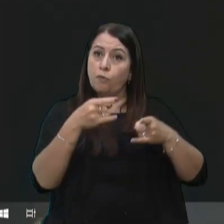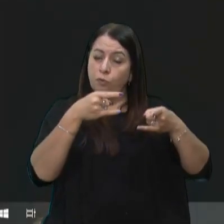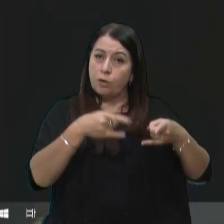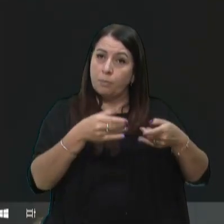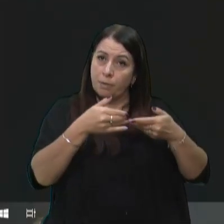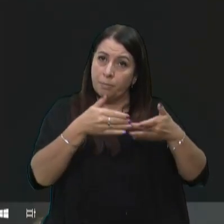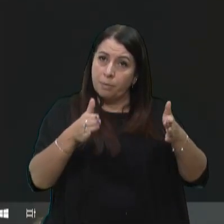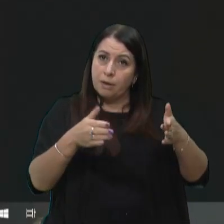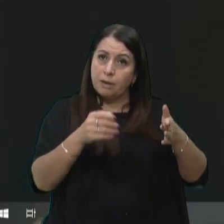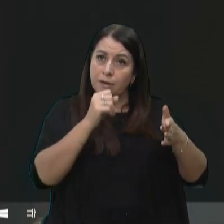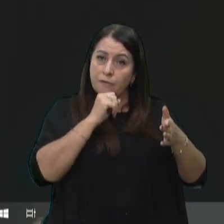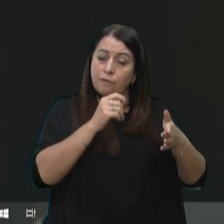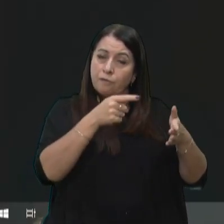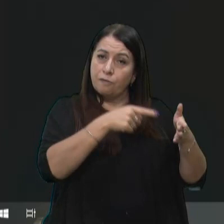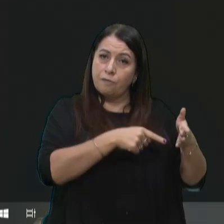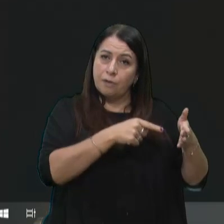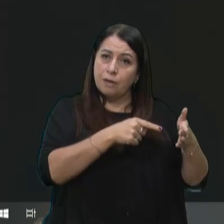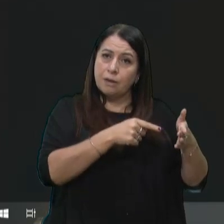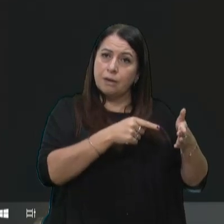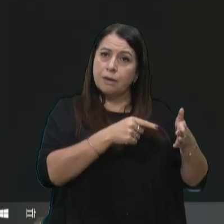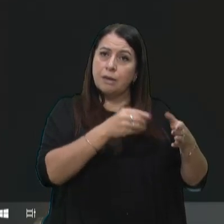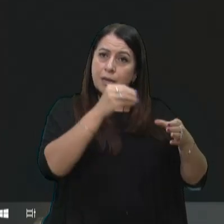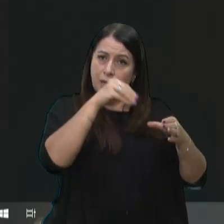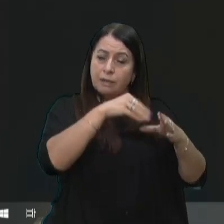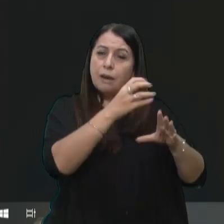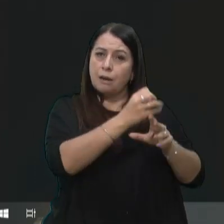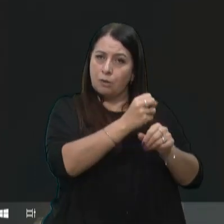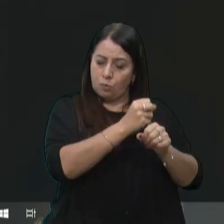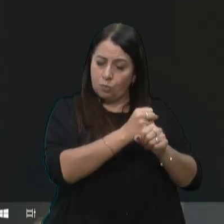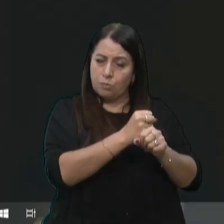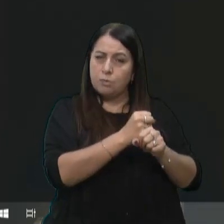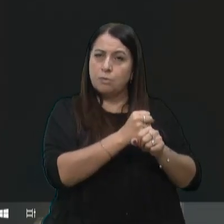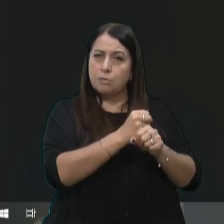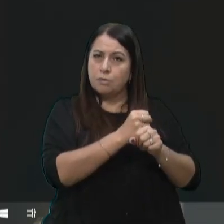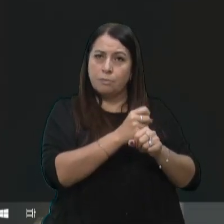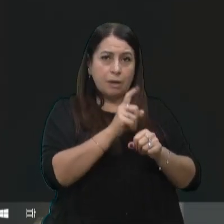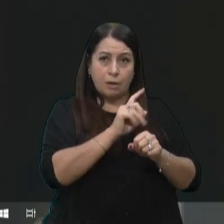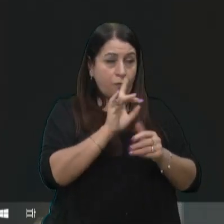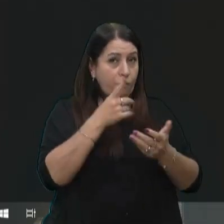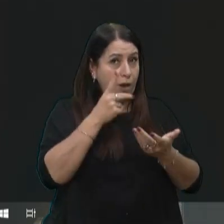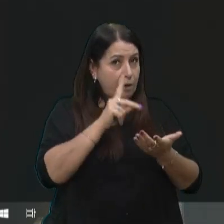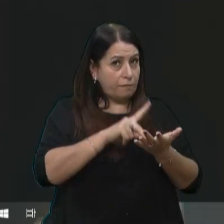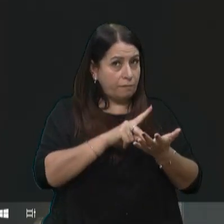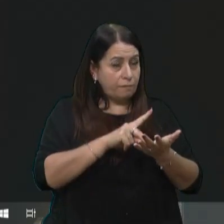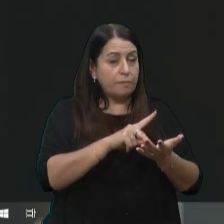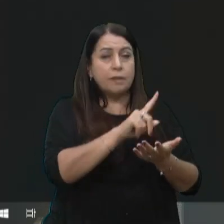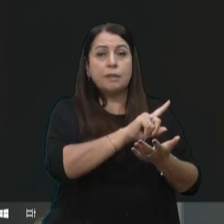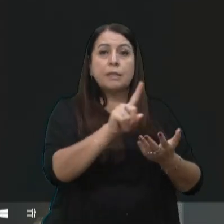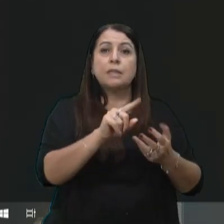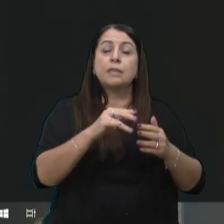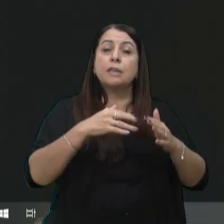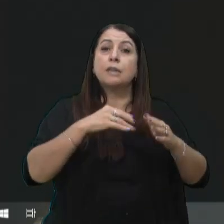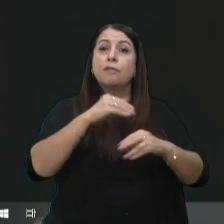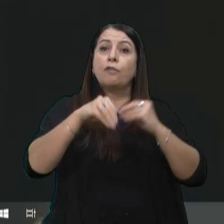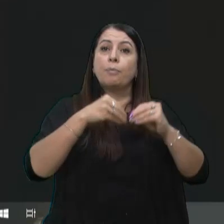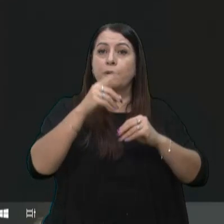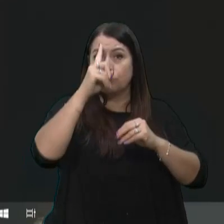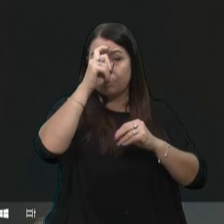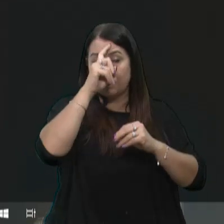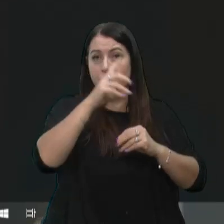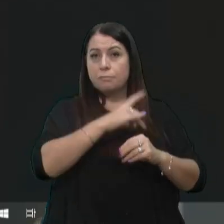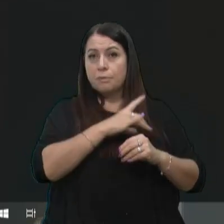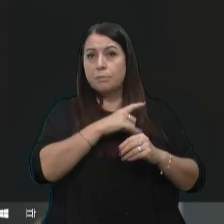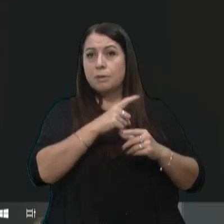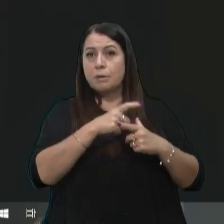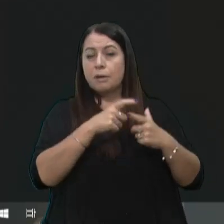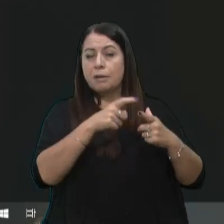será aberto na antiga entre entra na conta considera mas não afirma e com esse movimento Hospital entregará prometido